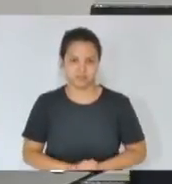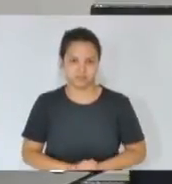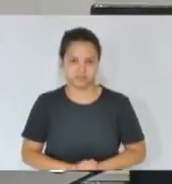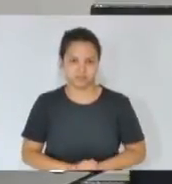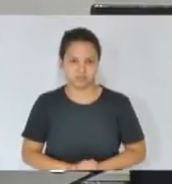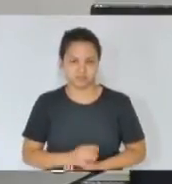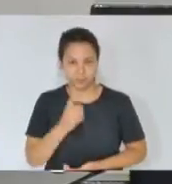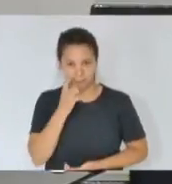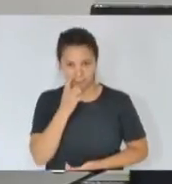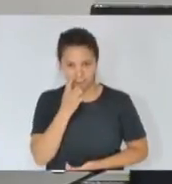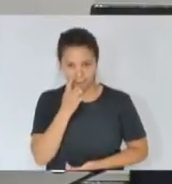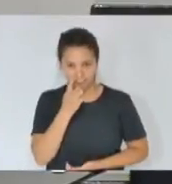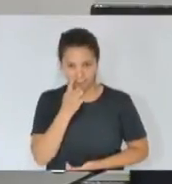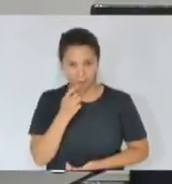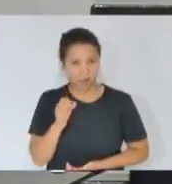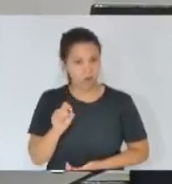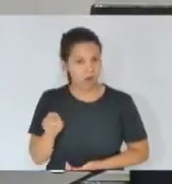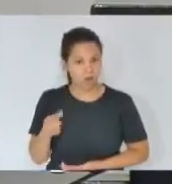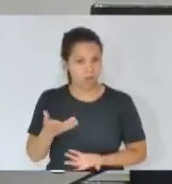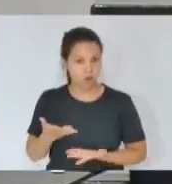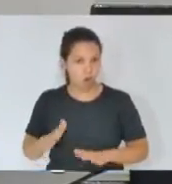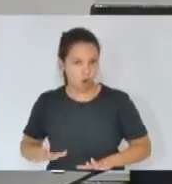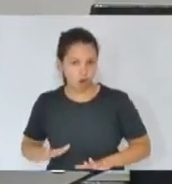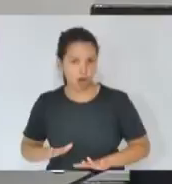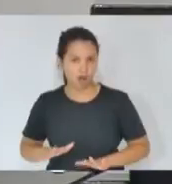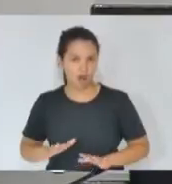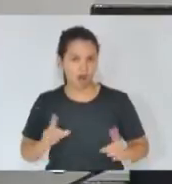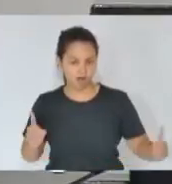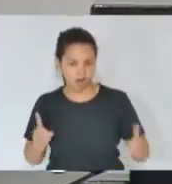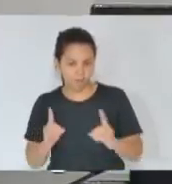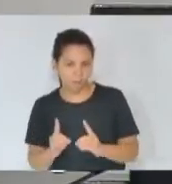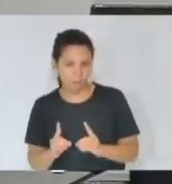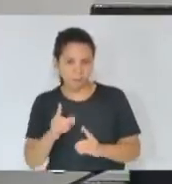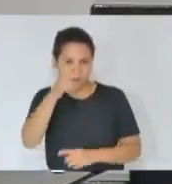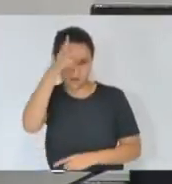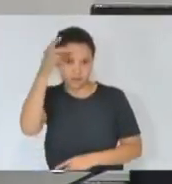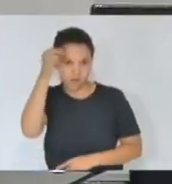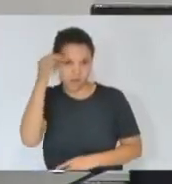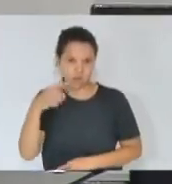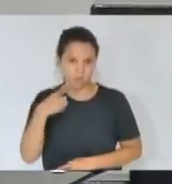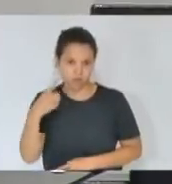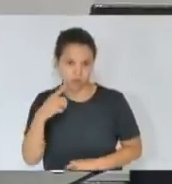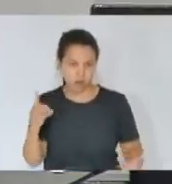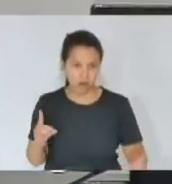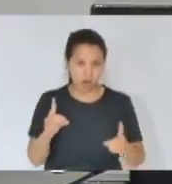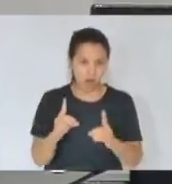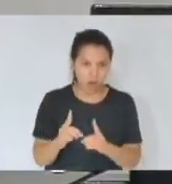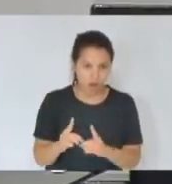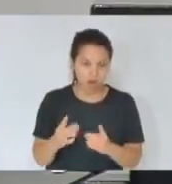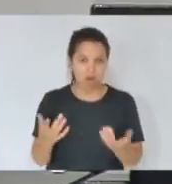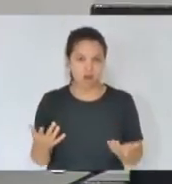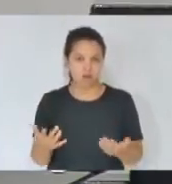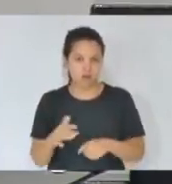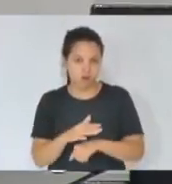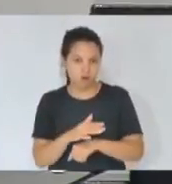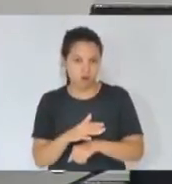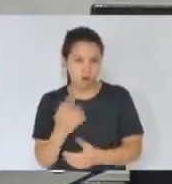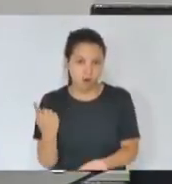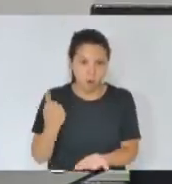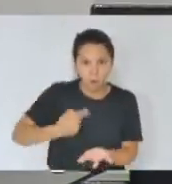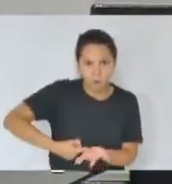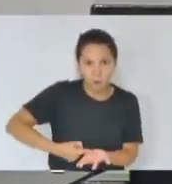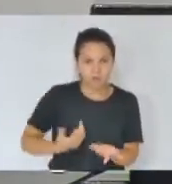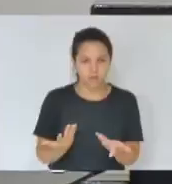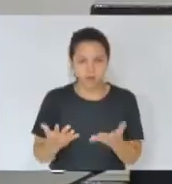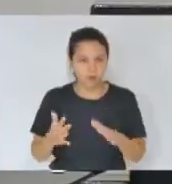E se não gosta de receber prefeito, se não gosta de receber deputado, se não gosta de se comprometer, se não gosta